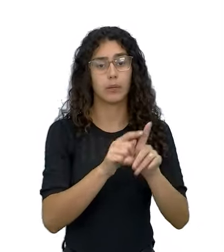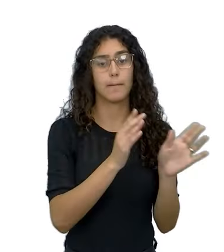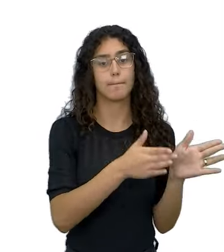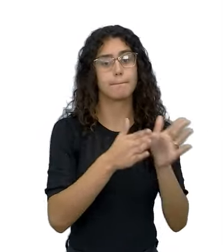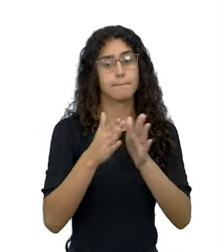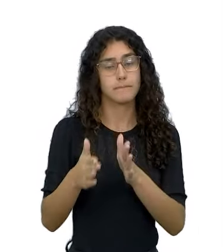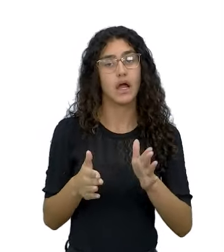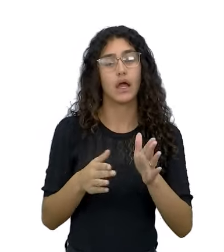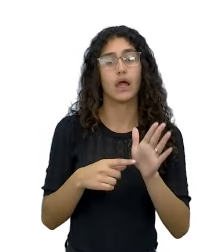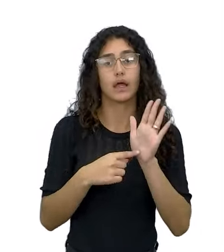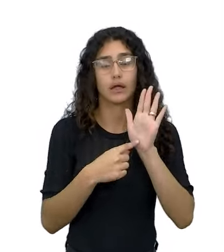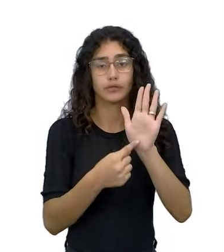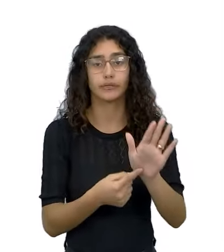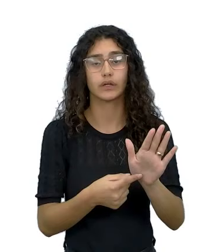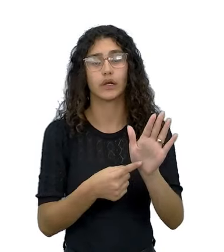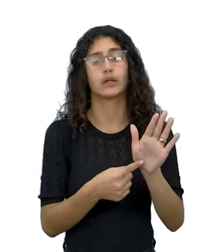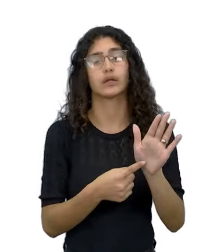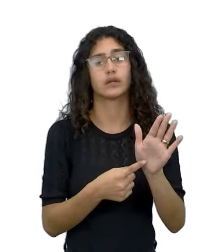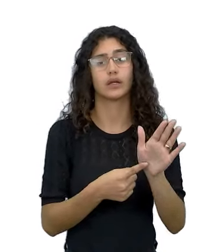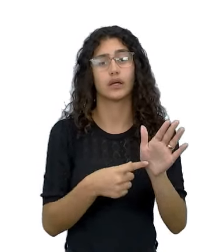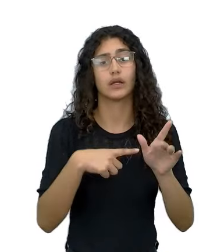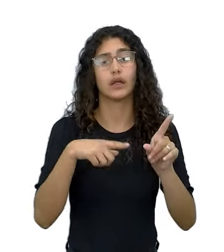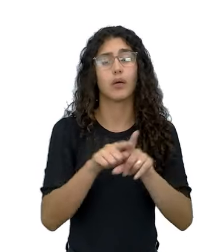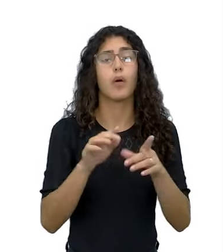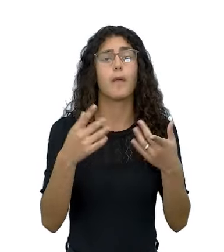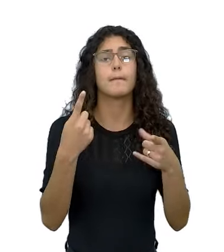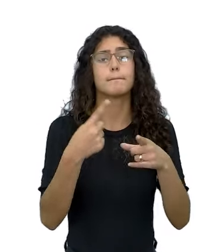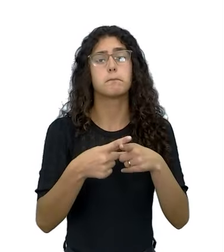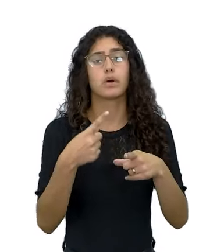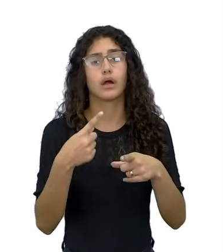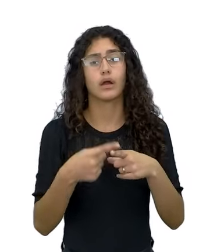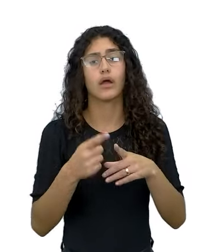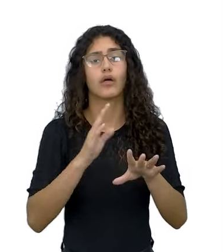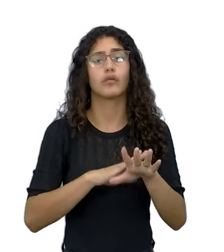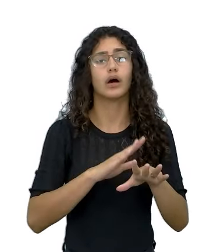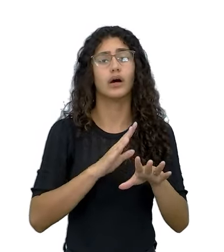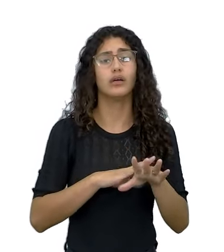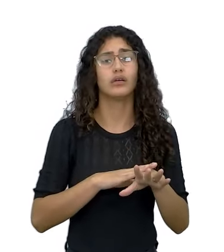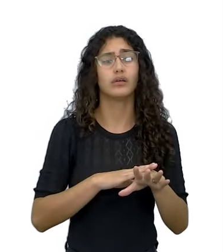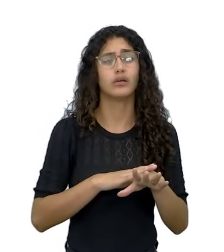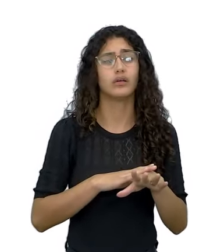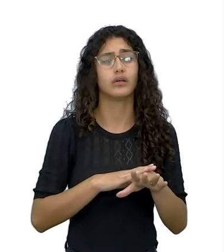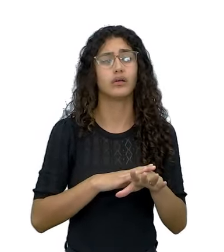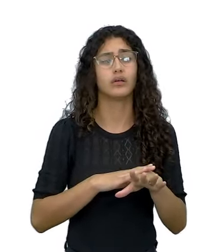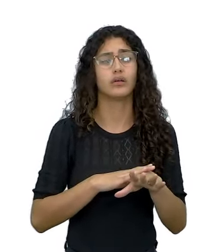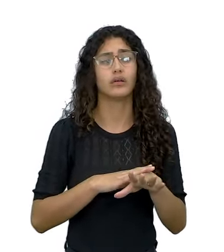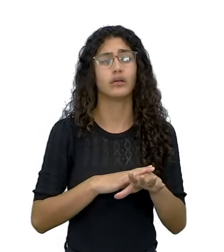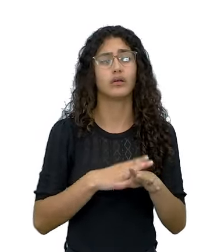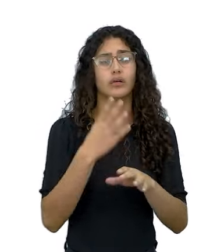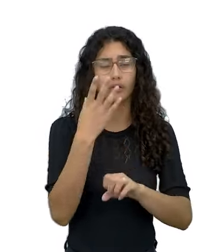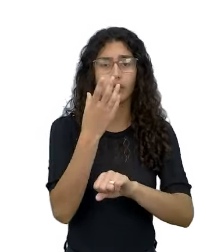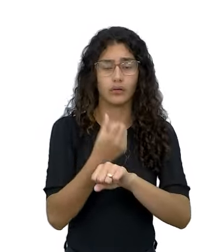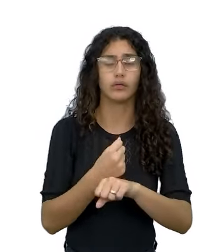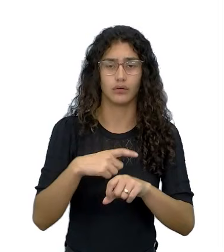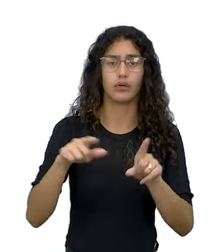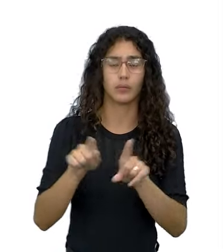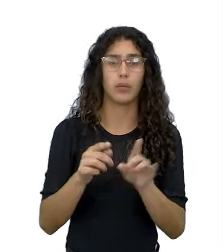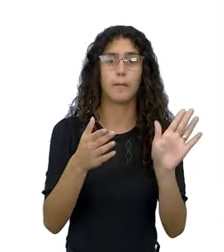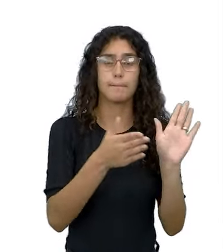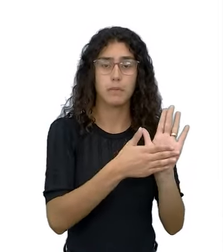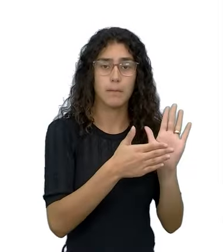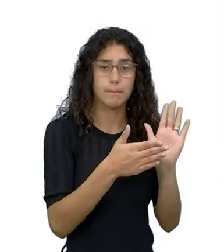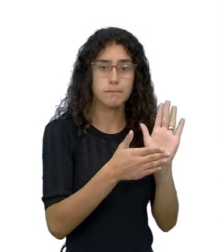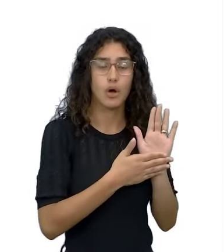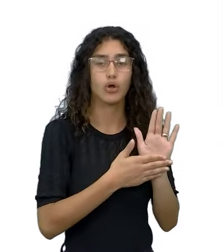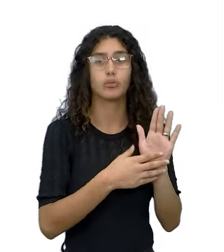antecipação, referência e verificação, com a finalidade de processar, criticar, aceitar ou não o que foi proposto